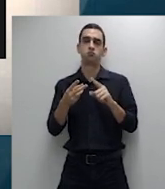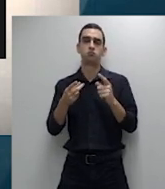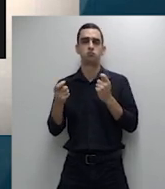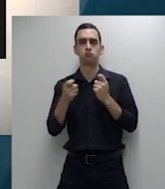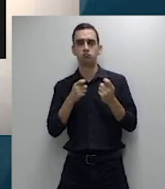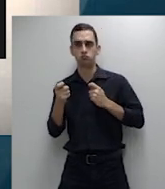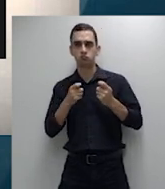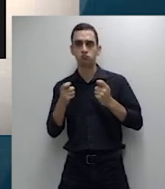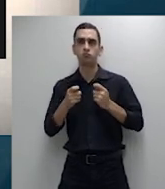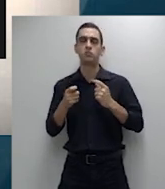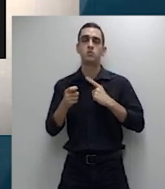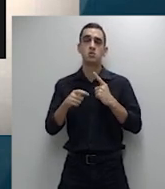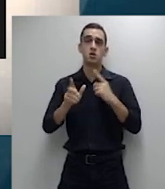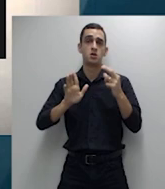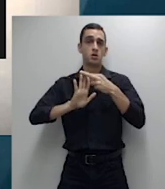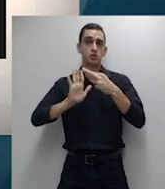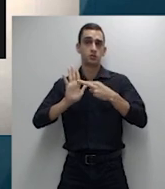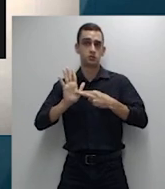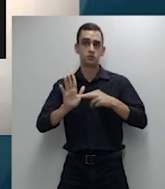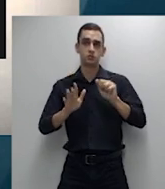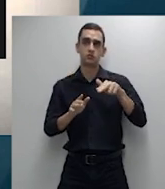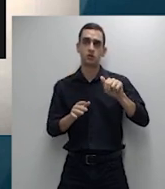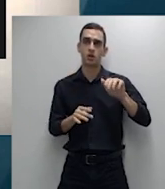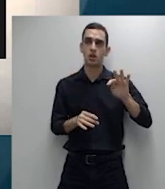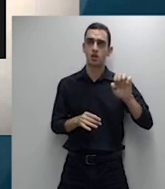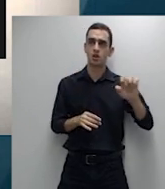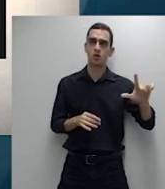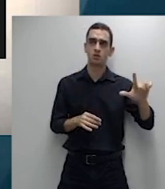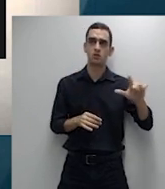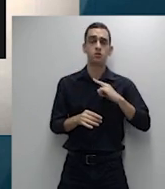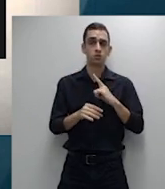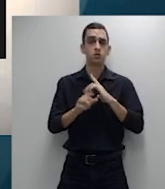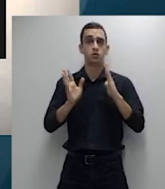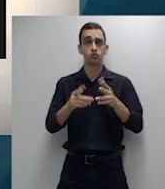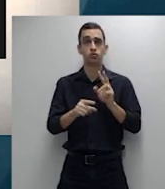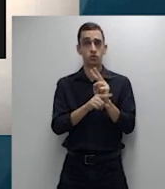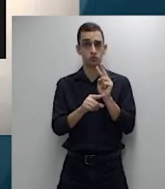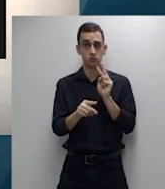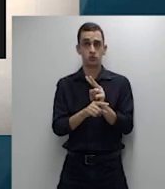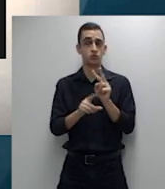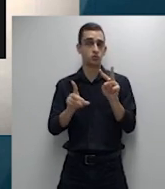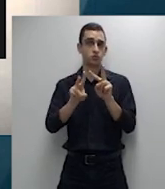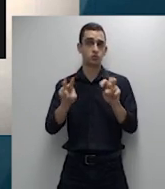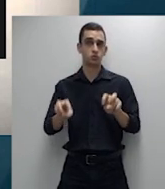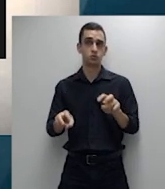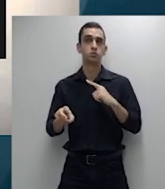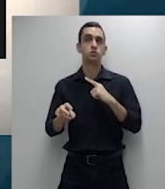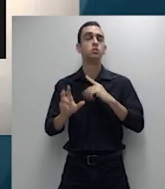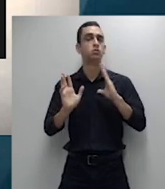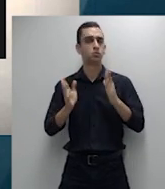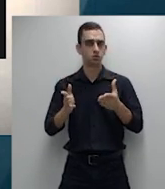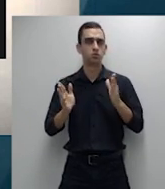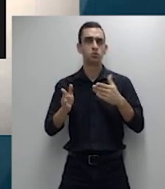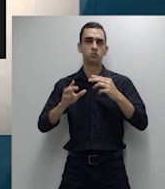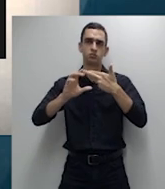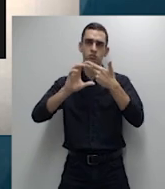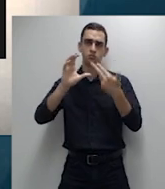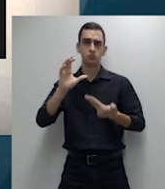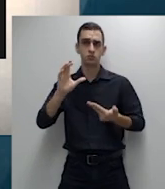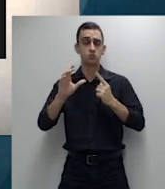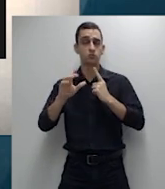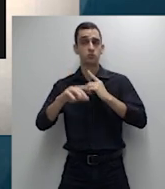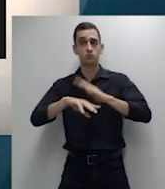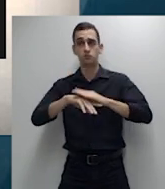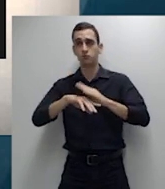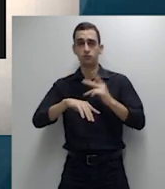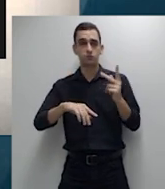especificamente de resoluções da Anatel para defender que já alma caracterização do serviço por ela